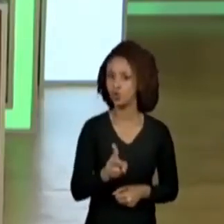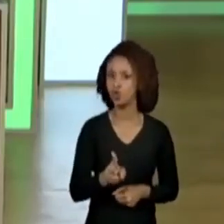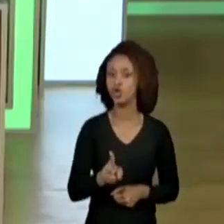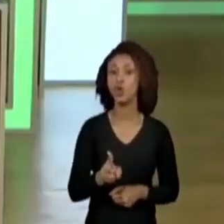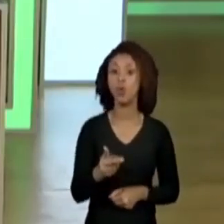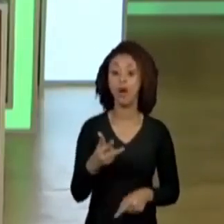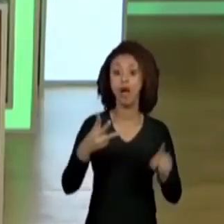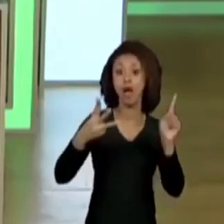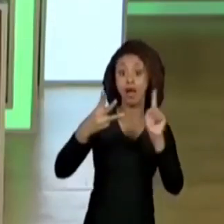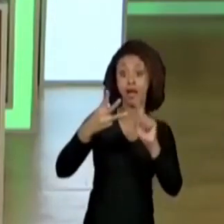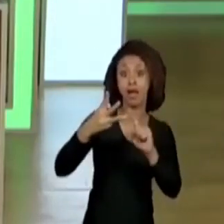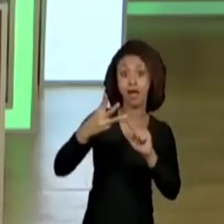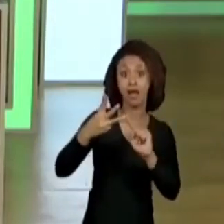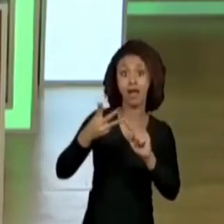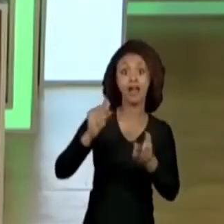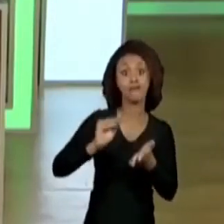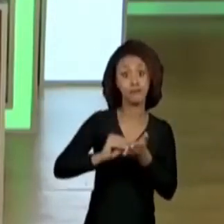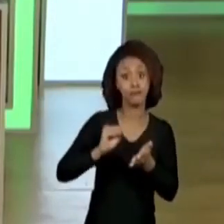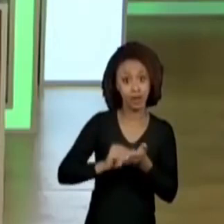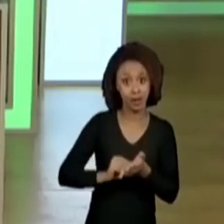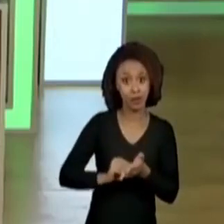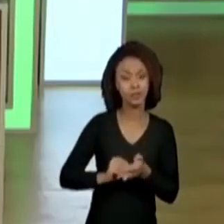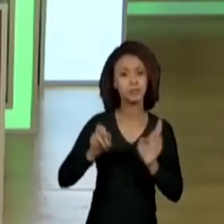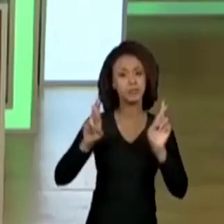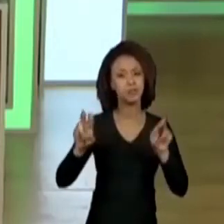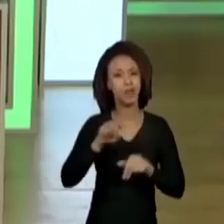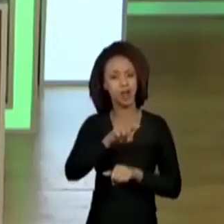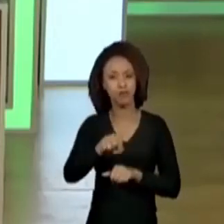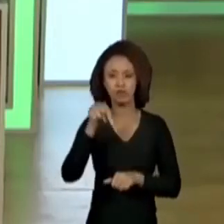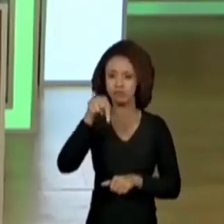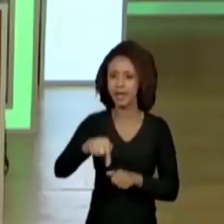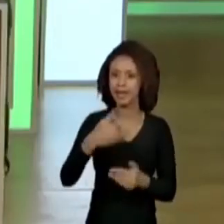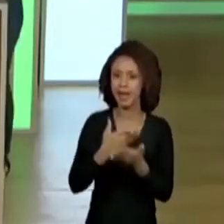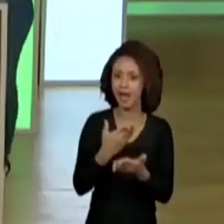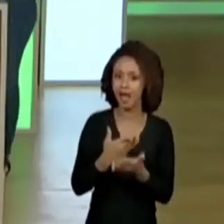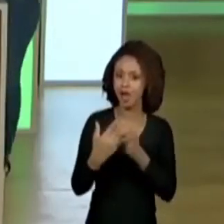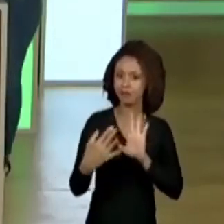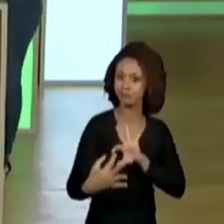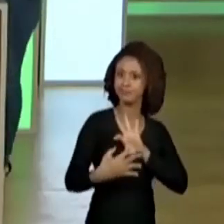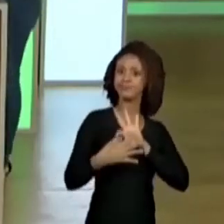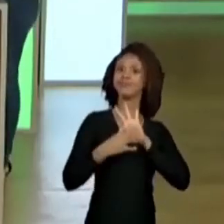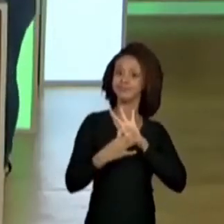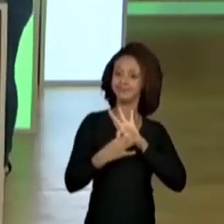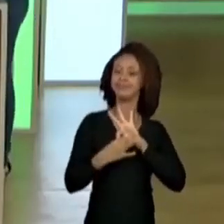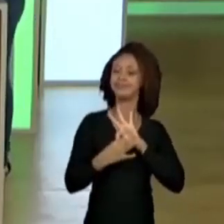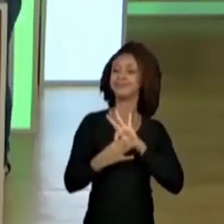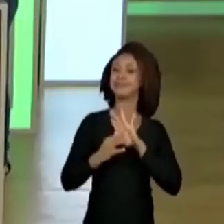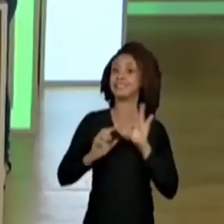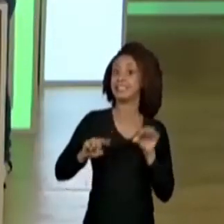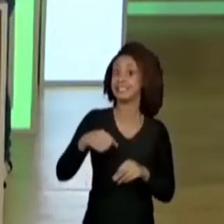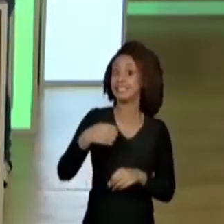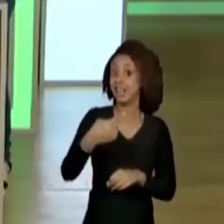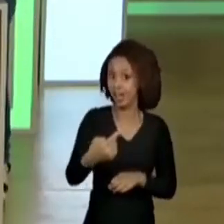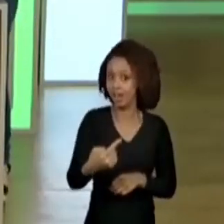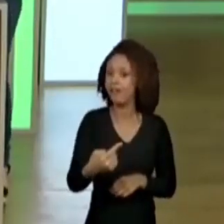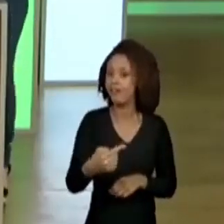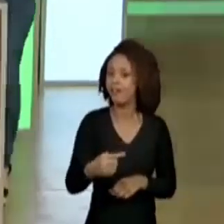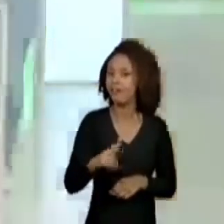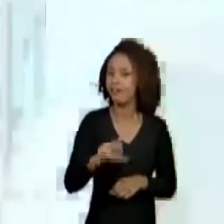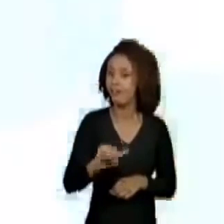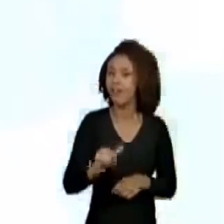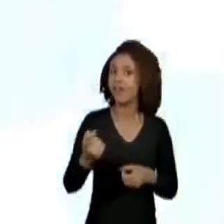falta uma aula. Espero que vocês também continuem aí com a gente. A gente volta daqui a pouquinho